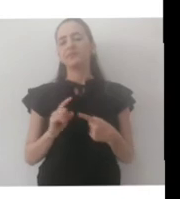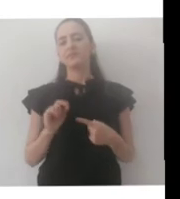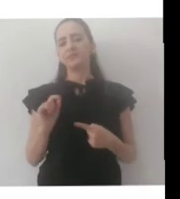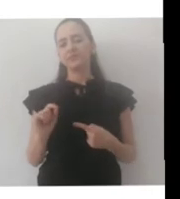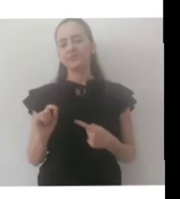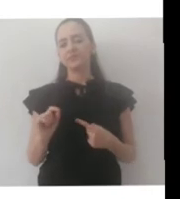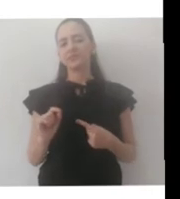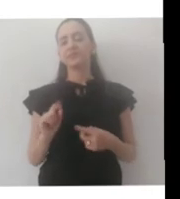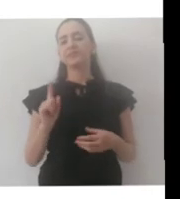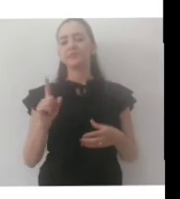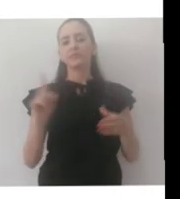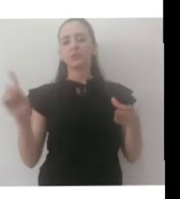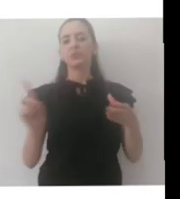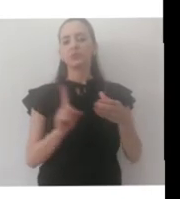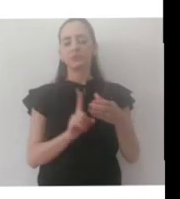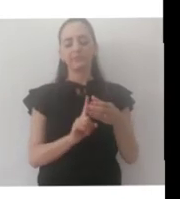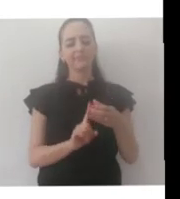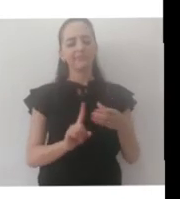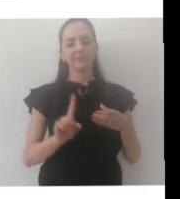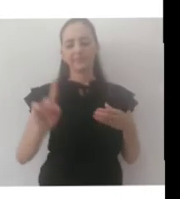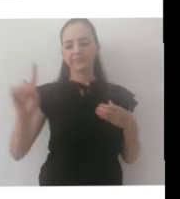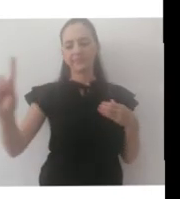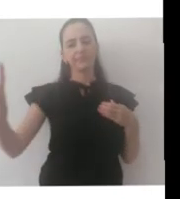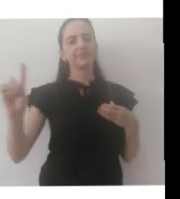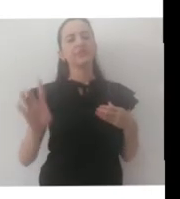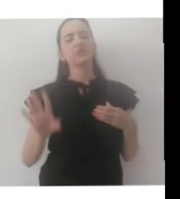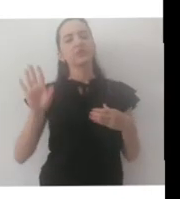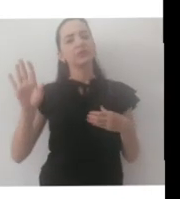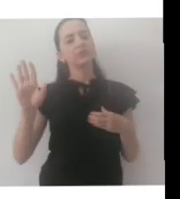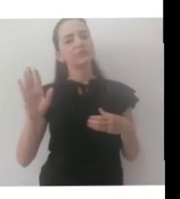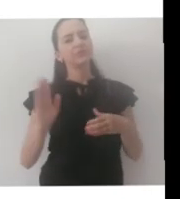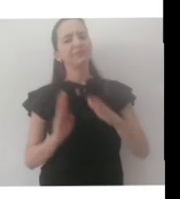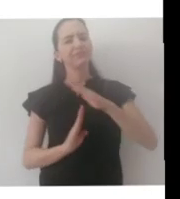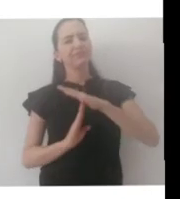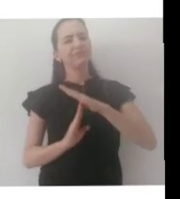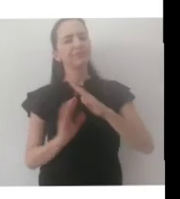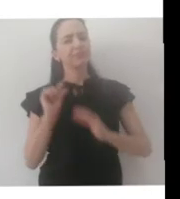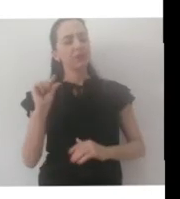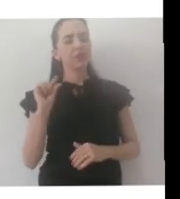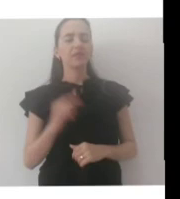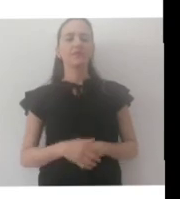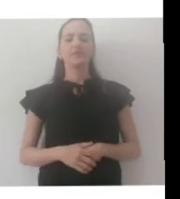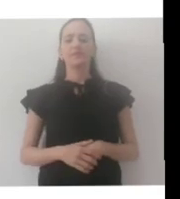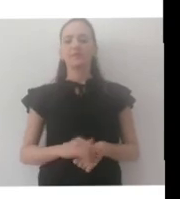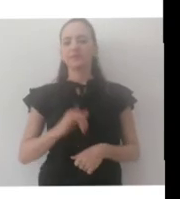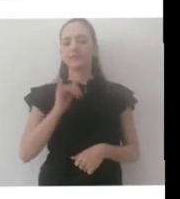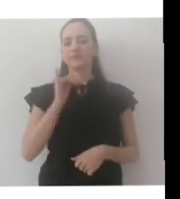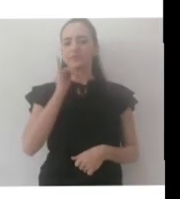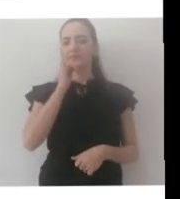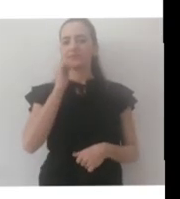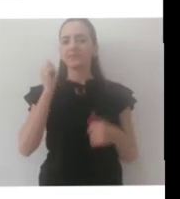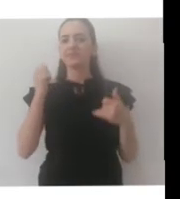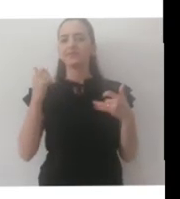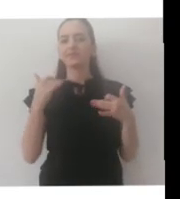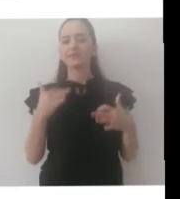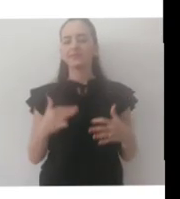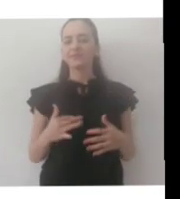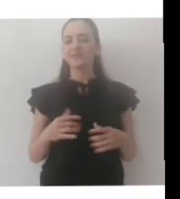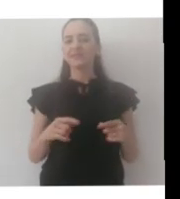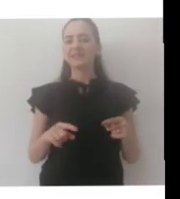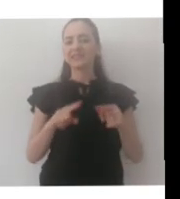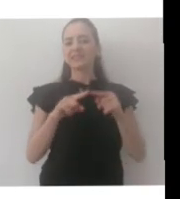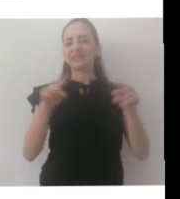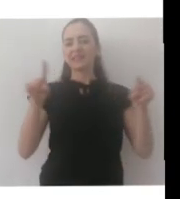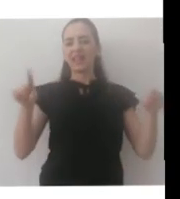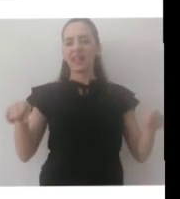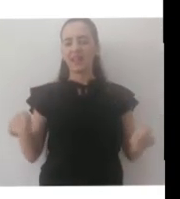por reciprocidade. A exclusão temporária ou permanente de um grupo, ou seja, retirar uma criança de um grupo,